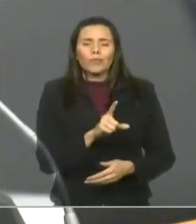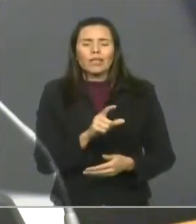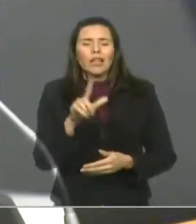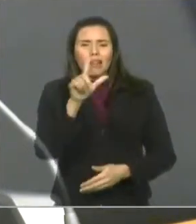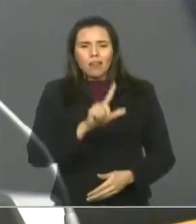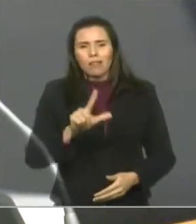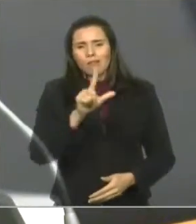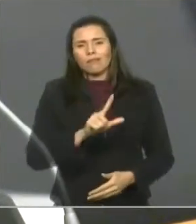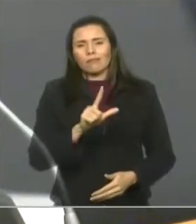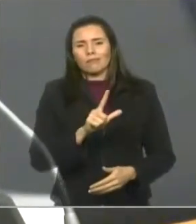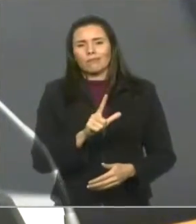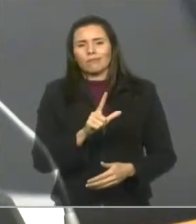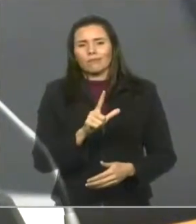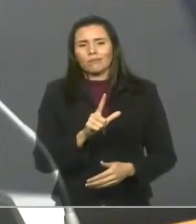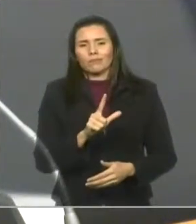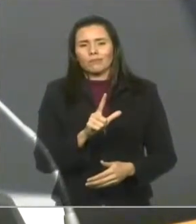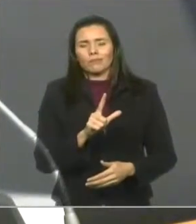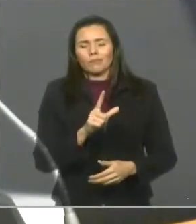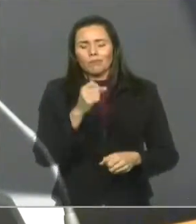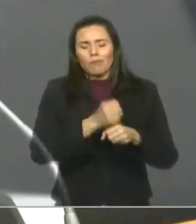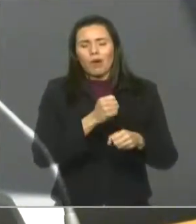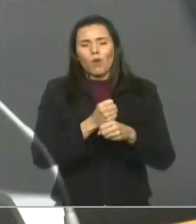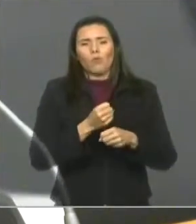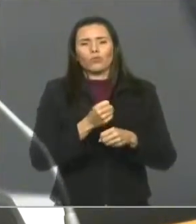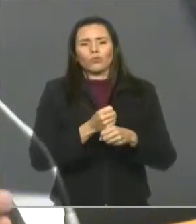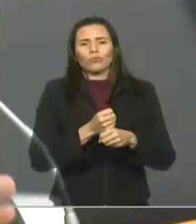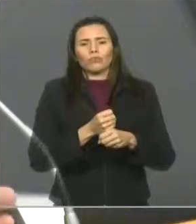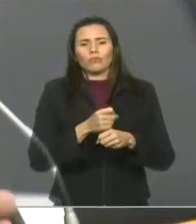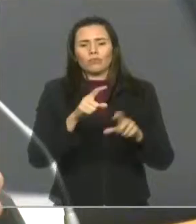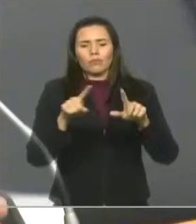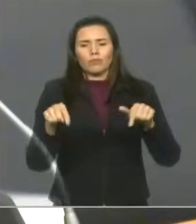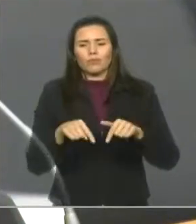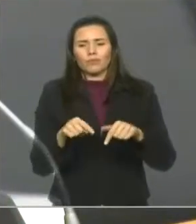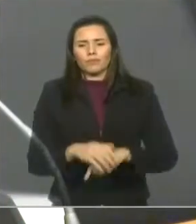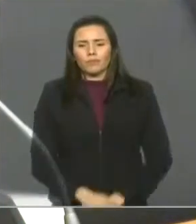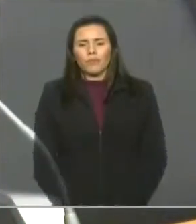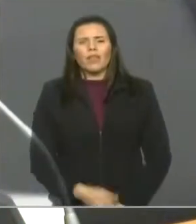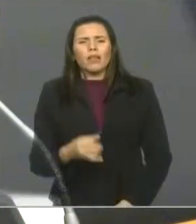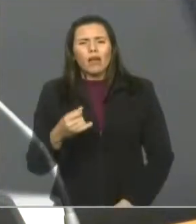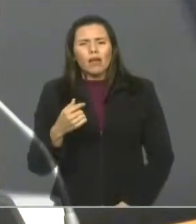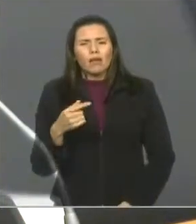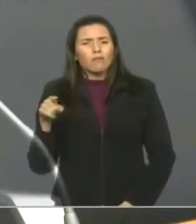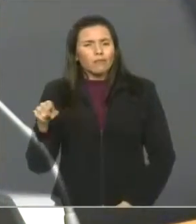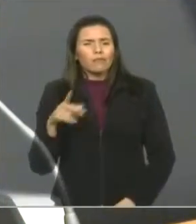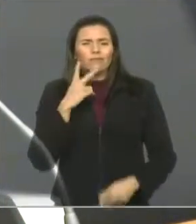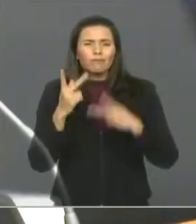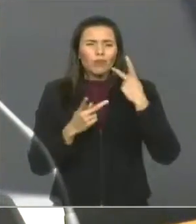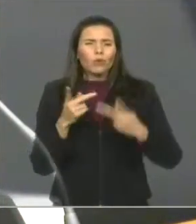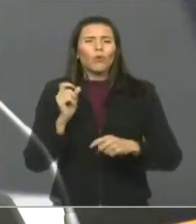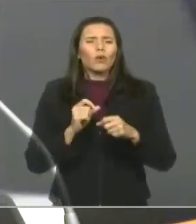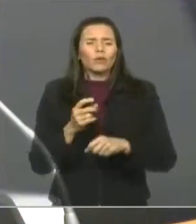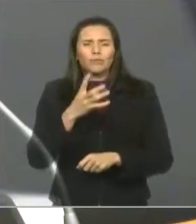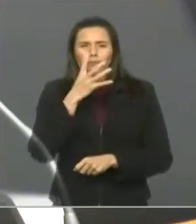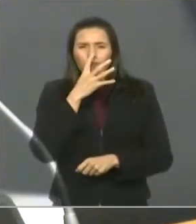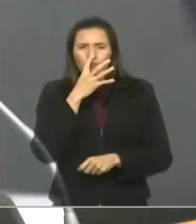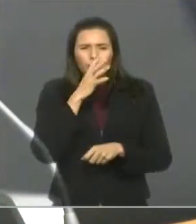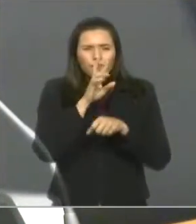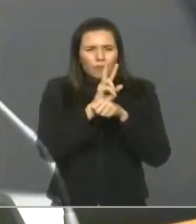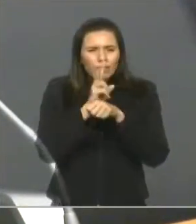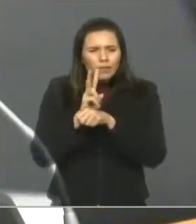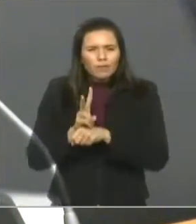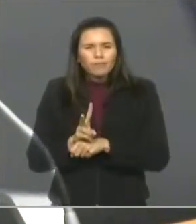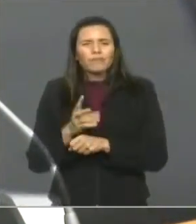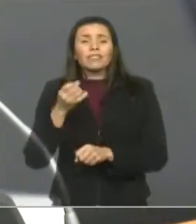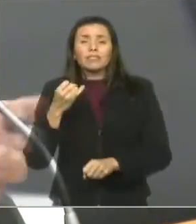importantíssimo, que é a fiscalização. Se a fiscalização fosse eficaz, estaria